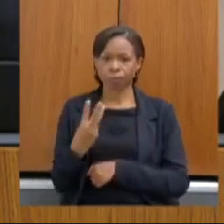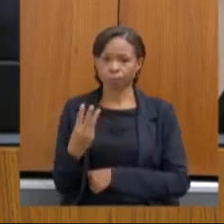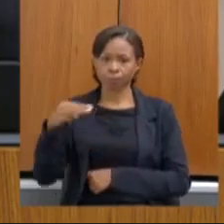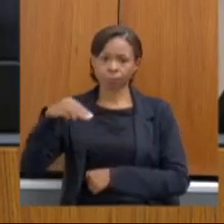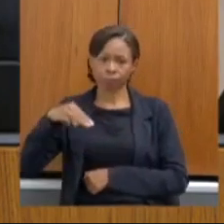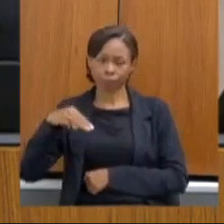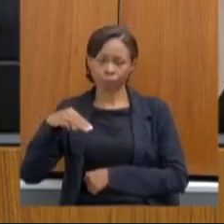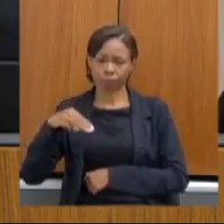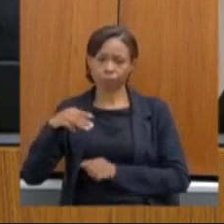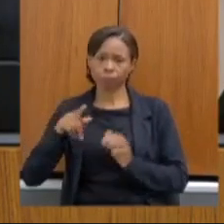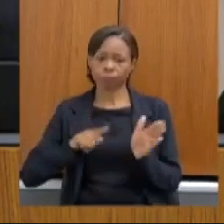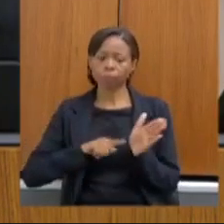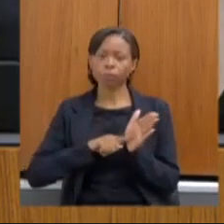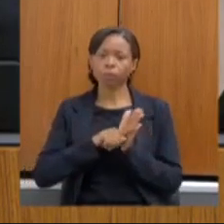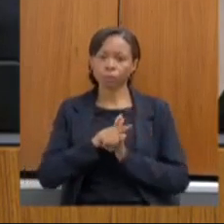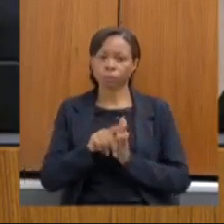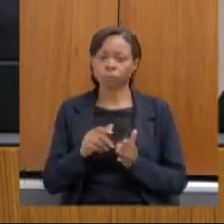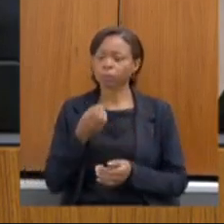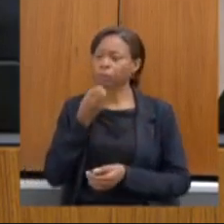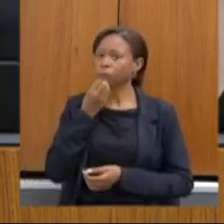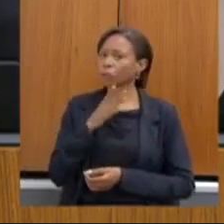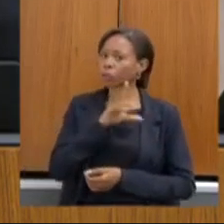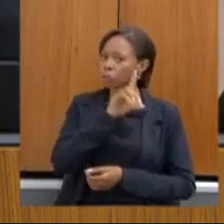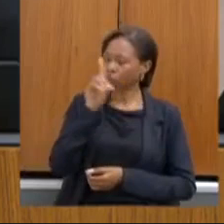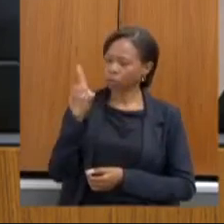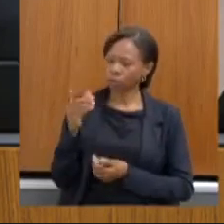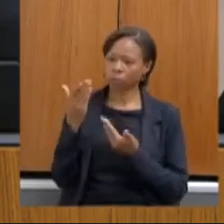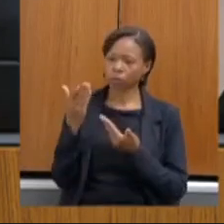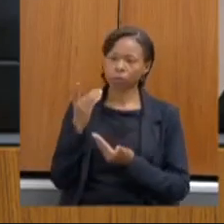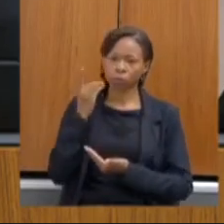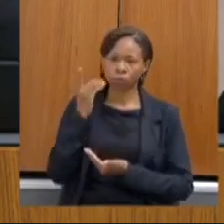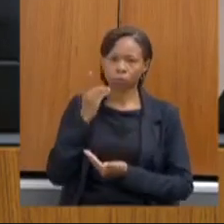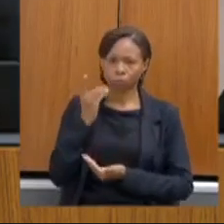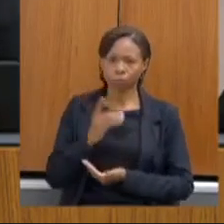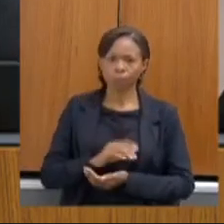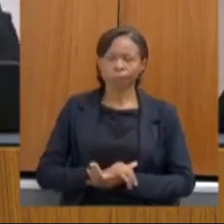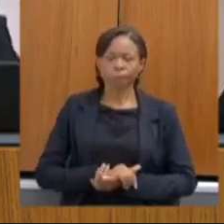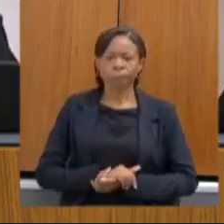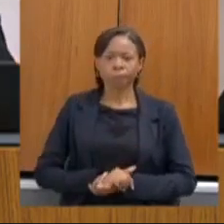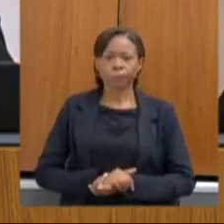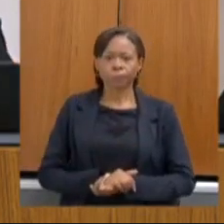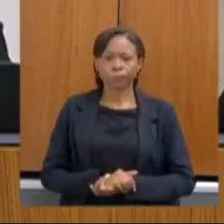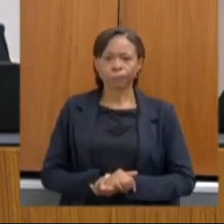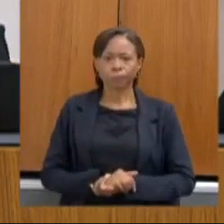3 e para formular a sua questão muito bom dia ao Senhor Deputado Virgílio